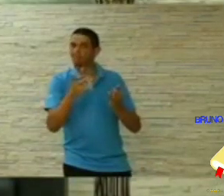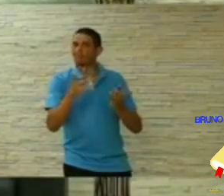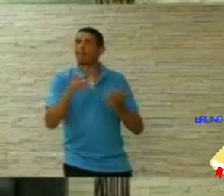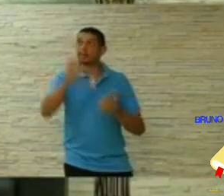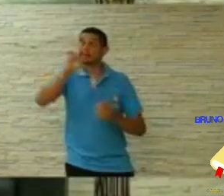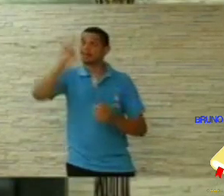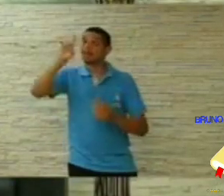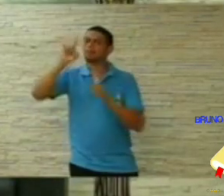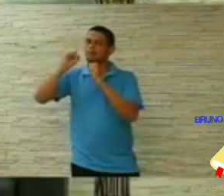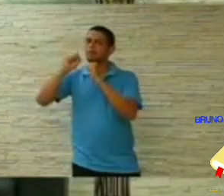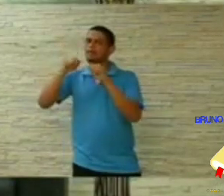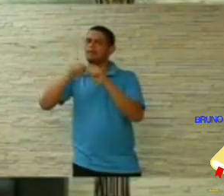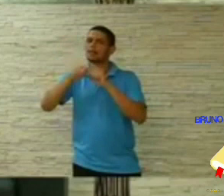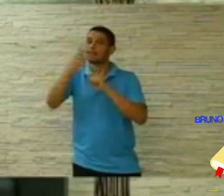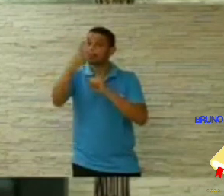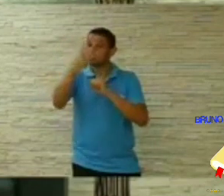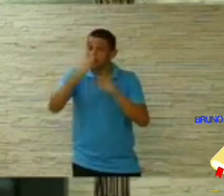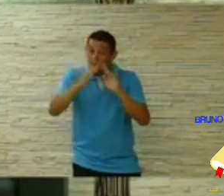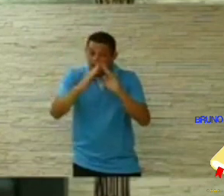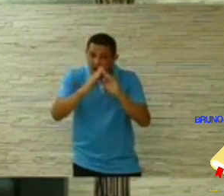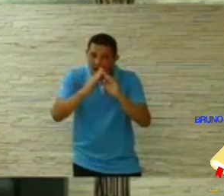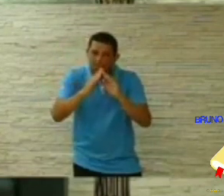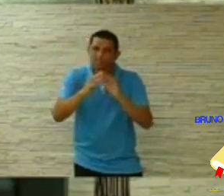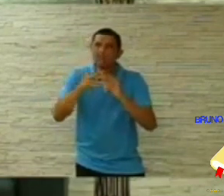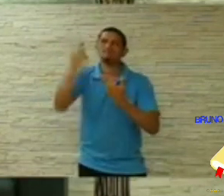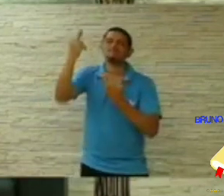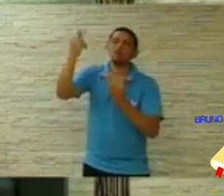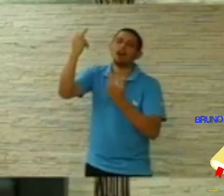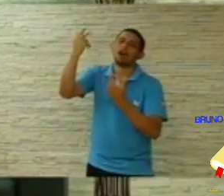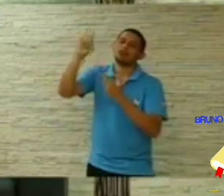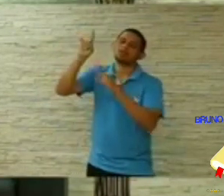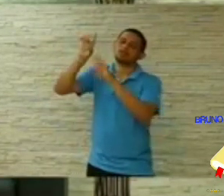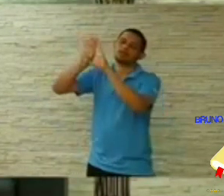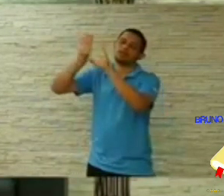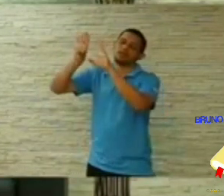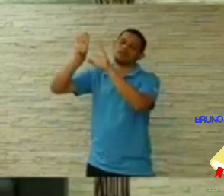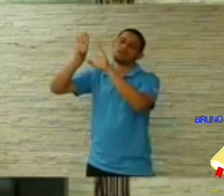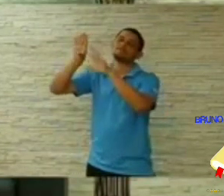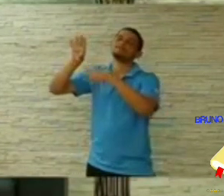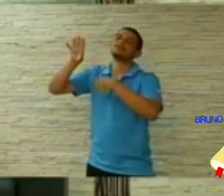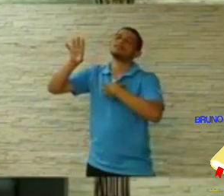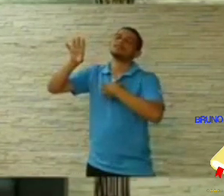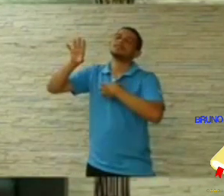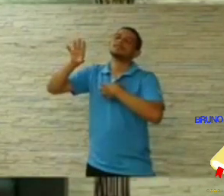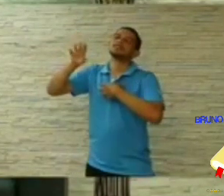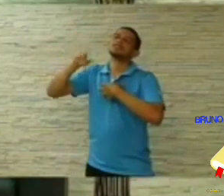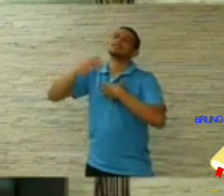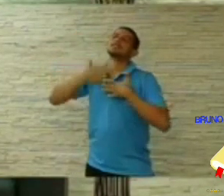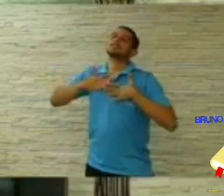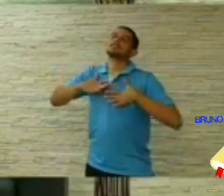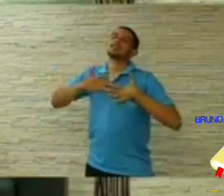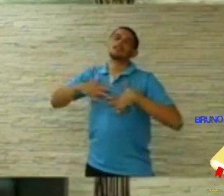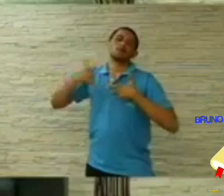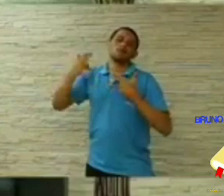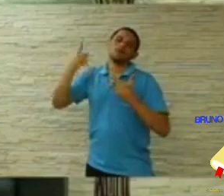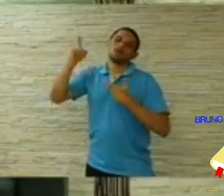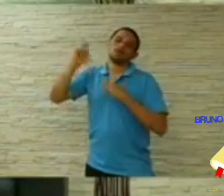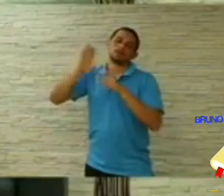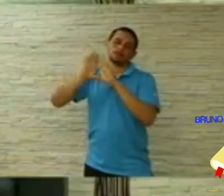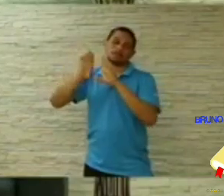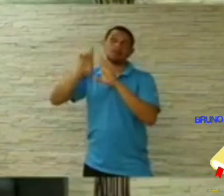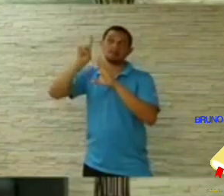sua casa seja um pedacinho do céu. Deus, Ele pode abençoar